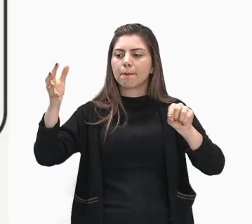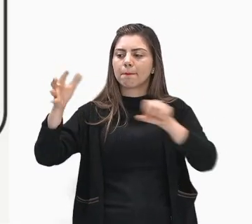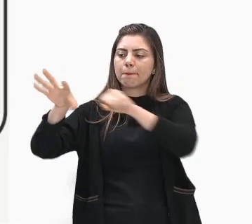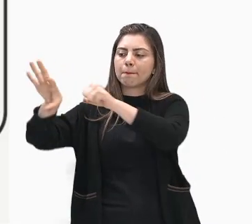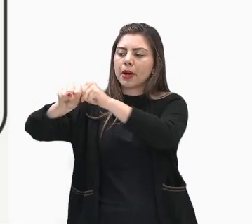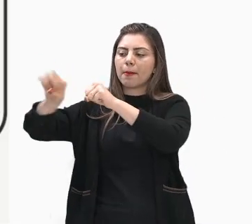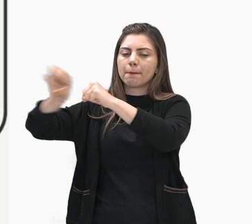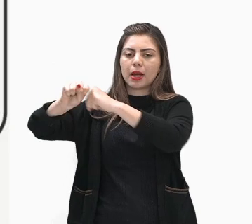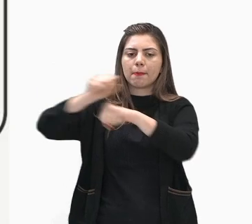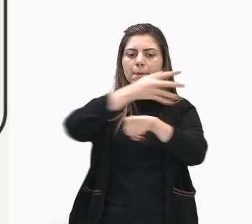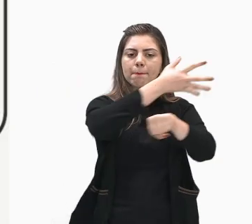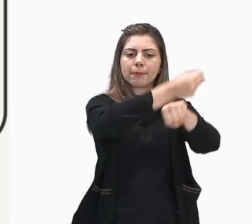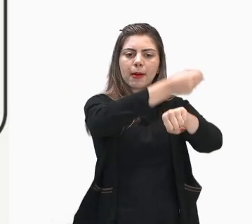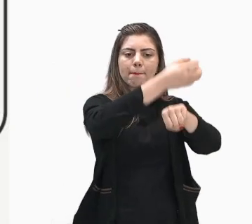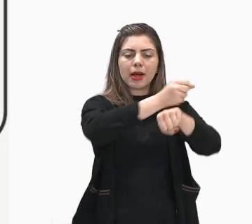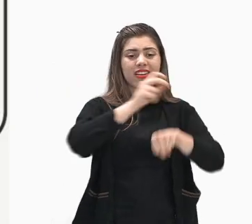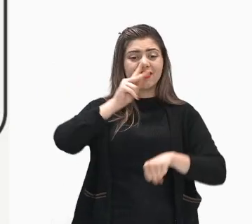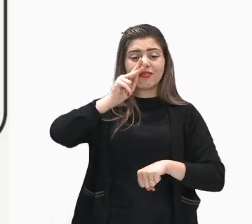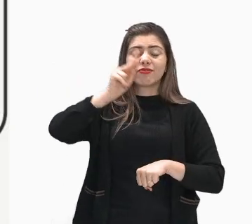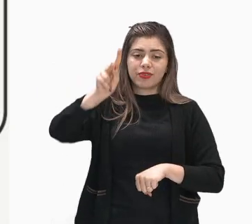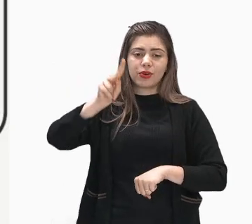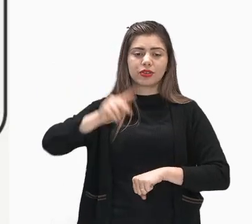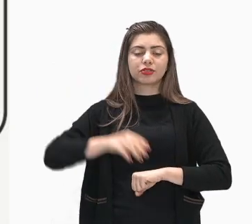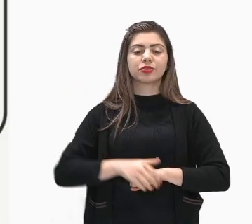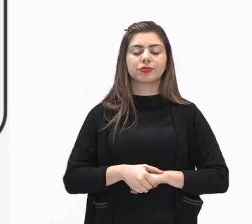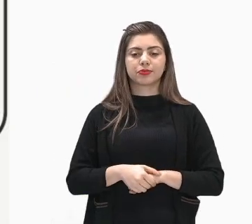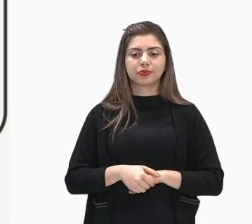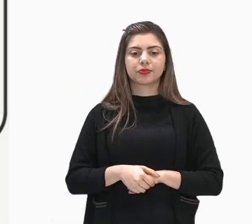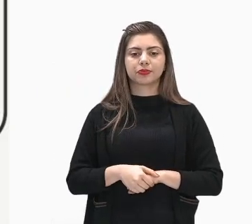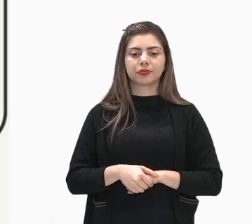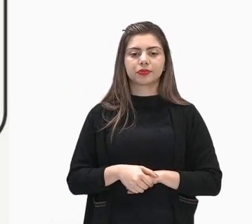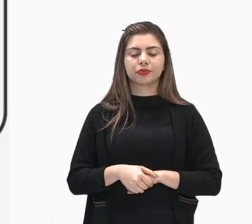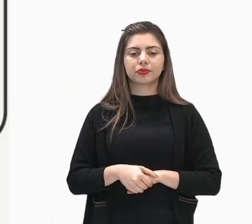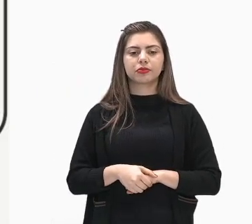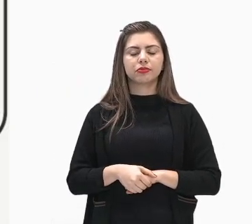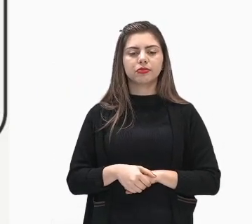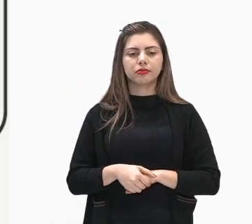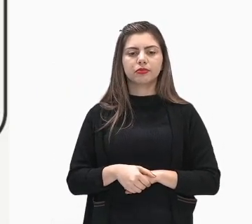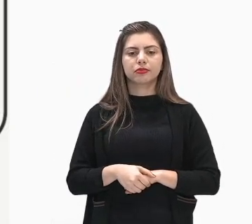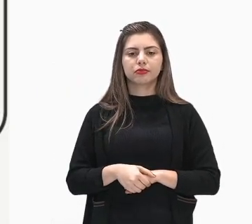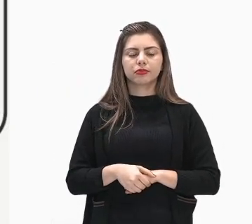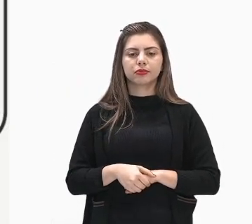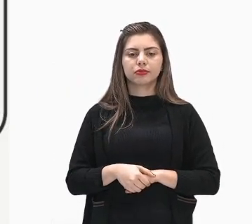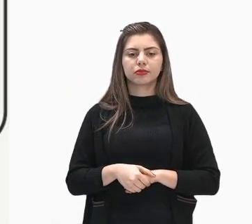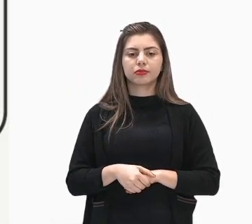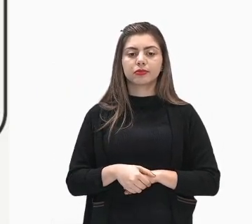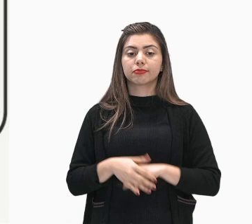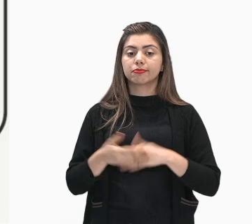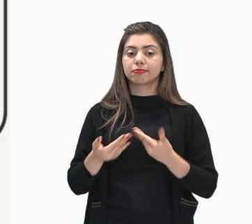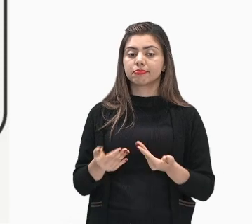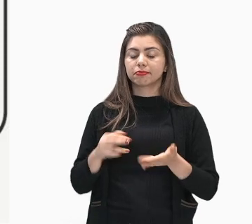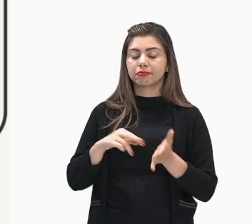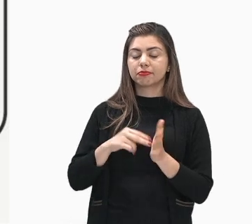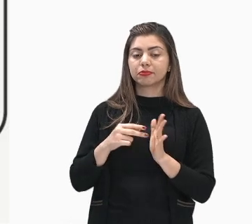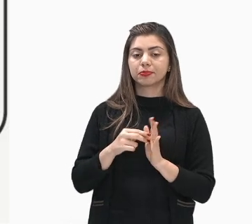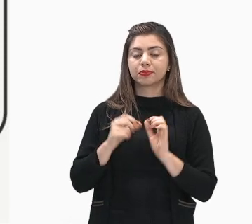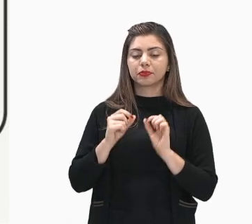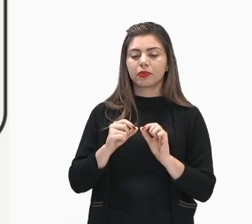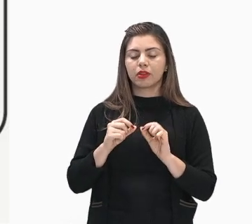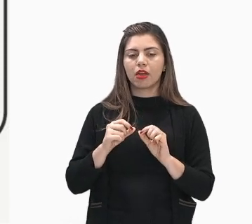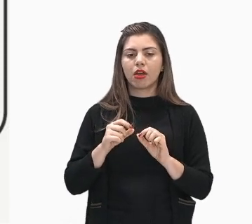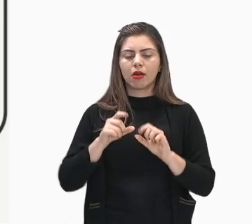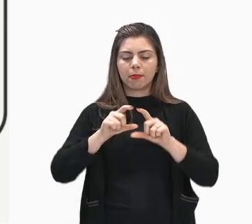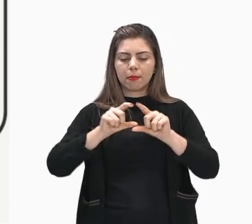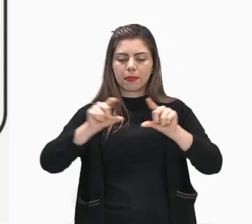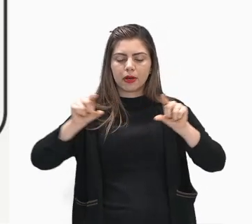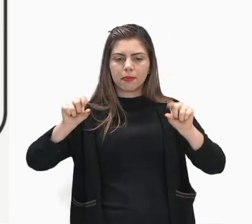polos do que nas posições intermediárias, tá, pessoal? E outra coisa, quanto mais distante tiver a limalha aqui, nessas partes